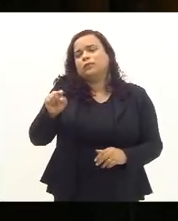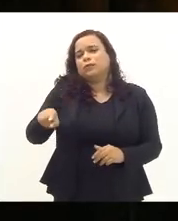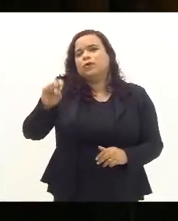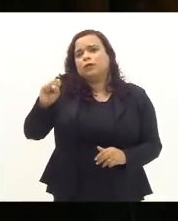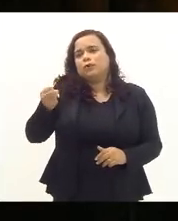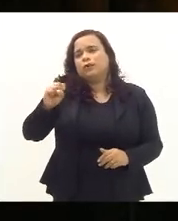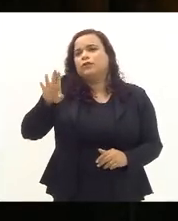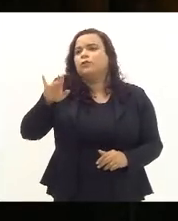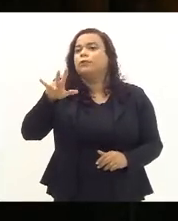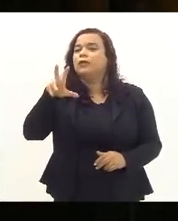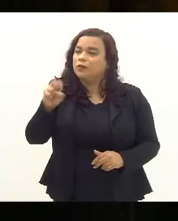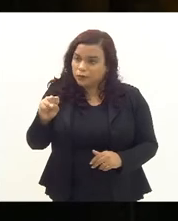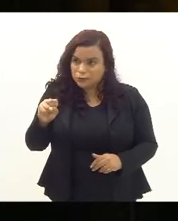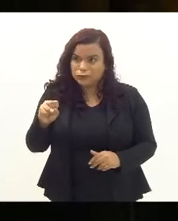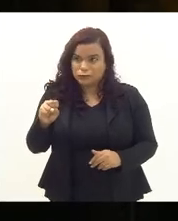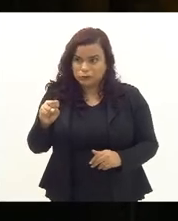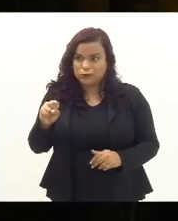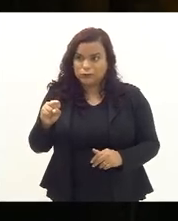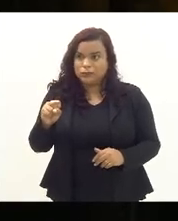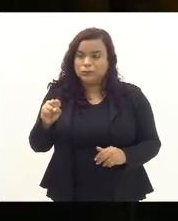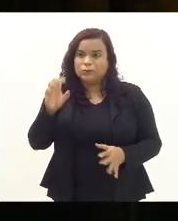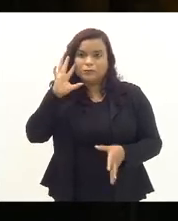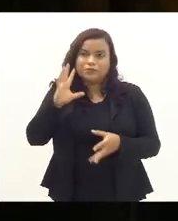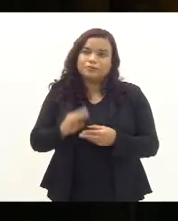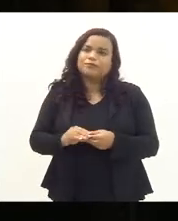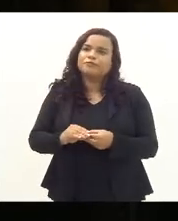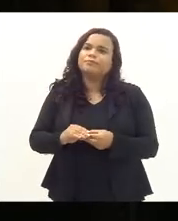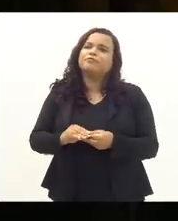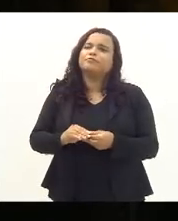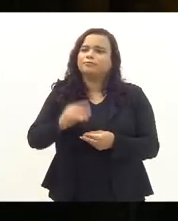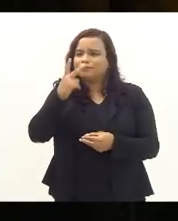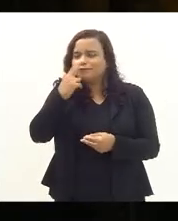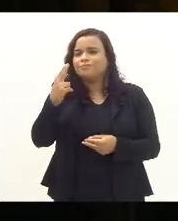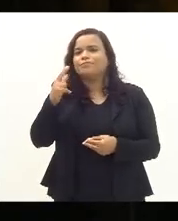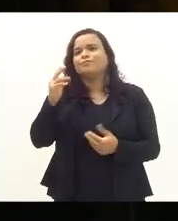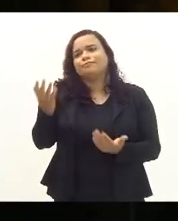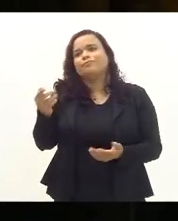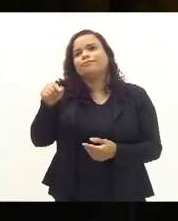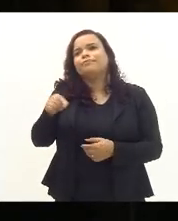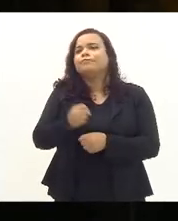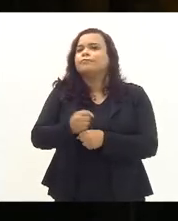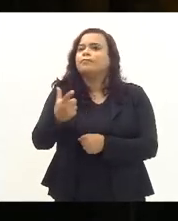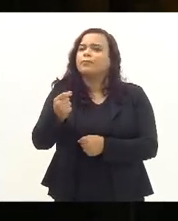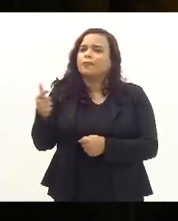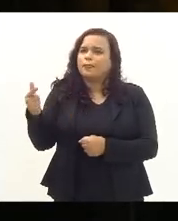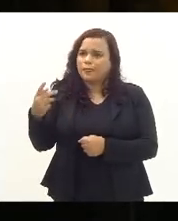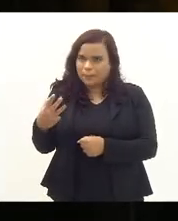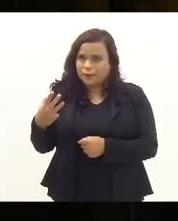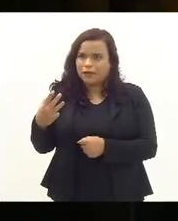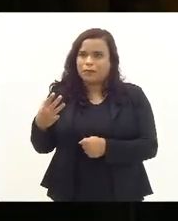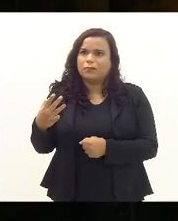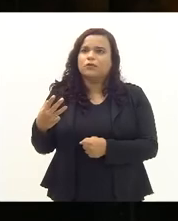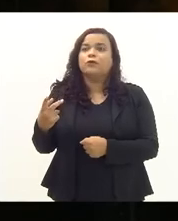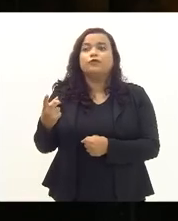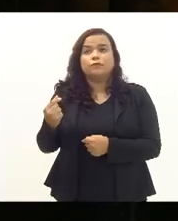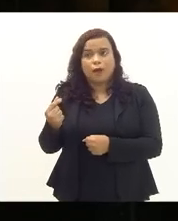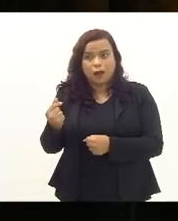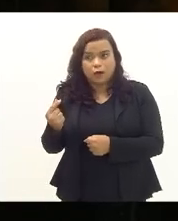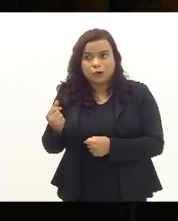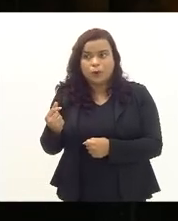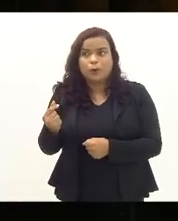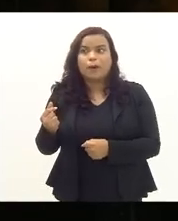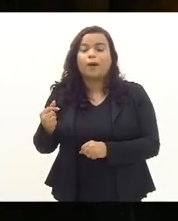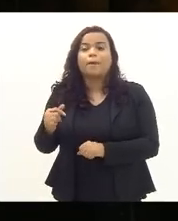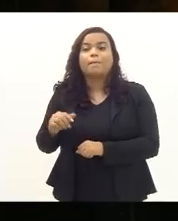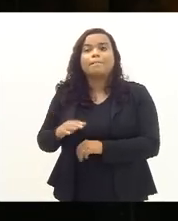bilhões é ao que tudo indica em 2023 um valor também superior a